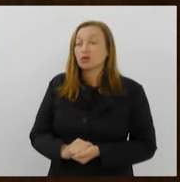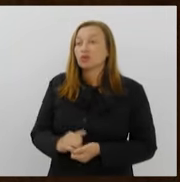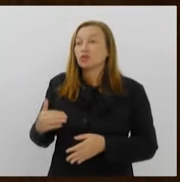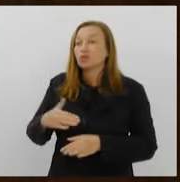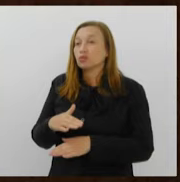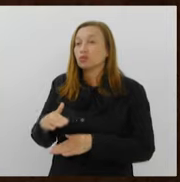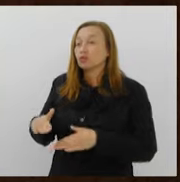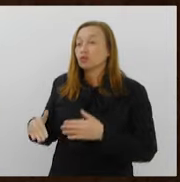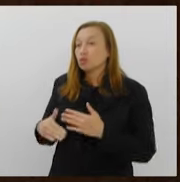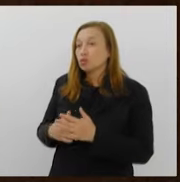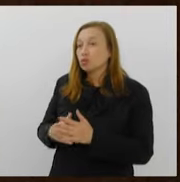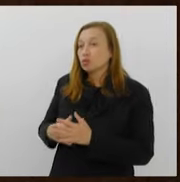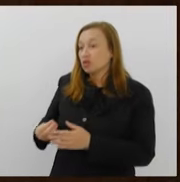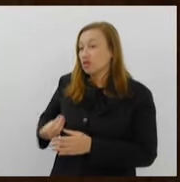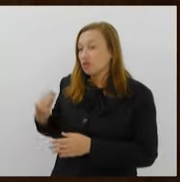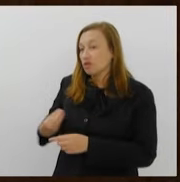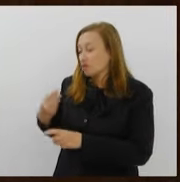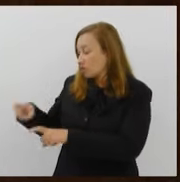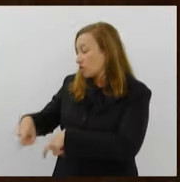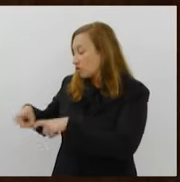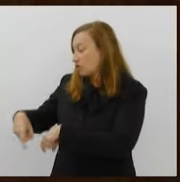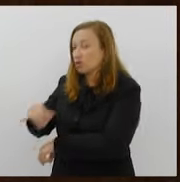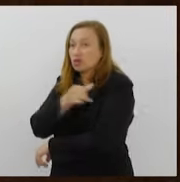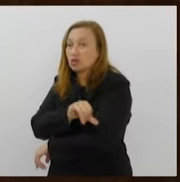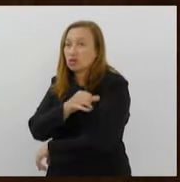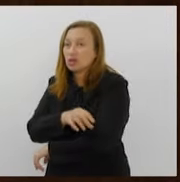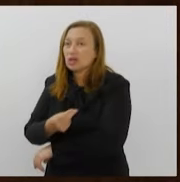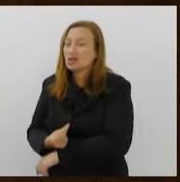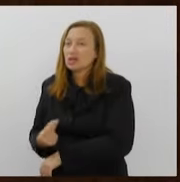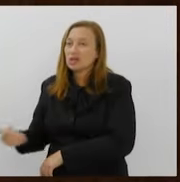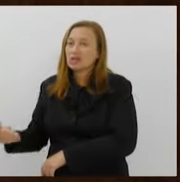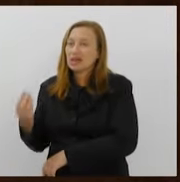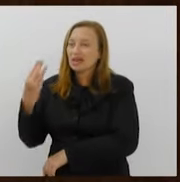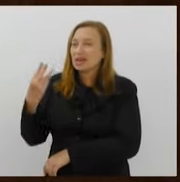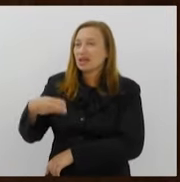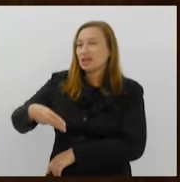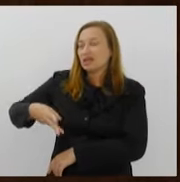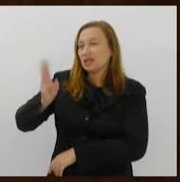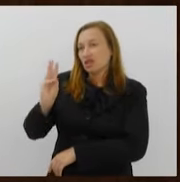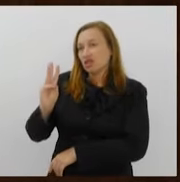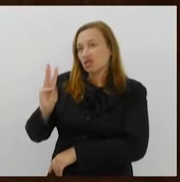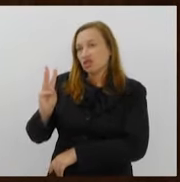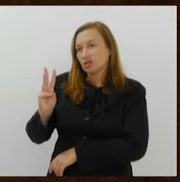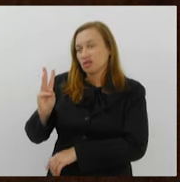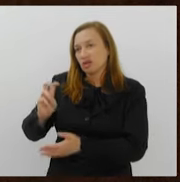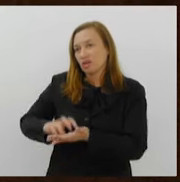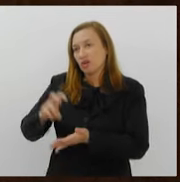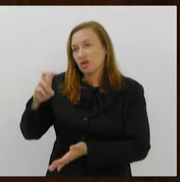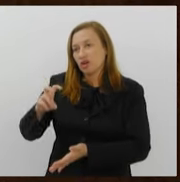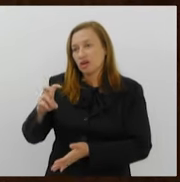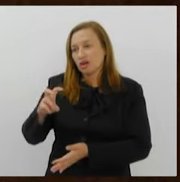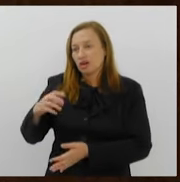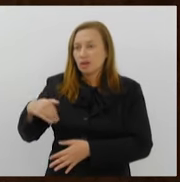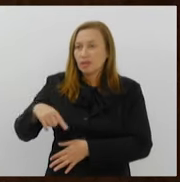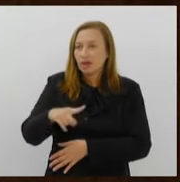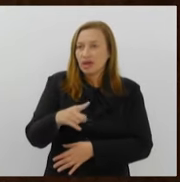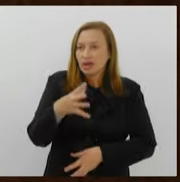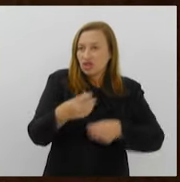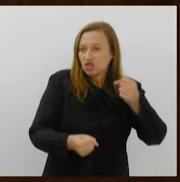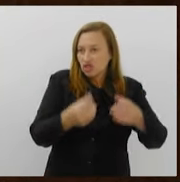interior do Rio de Janeiro e que saem de casa 3 horas da manhã, muitas das vezes, para tirar aquele leitinho daquela